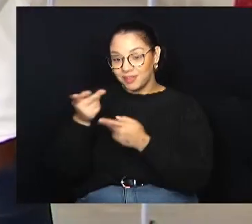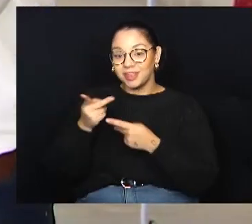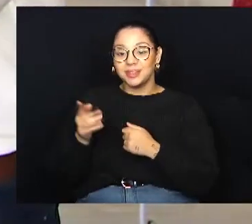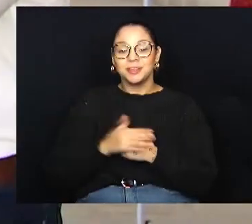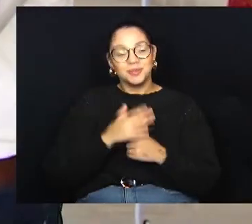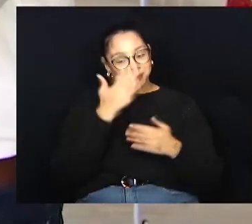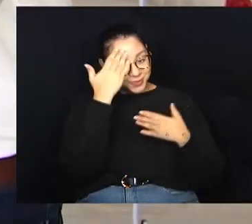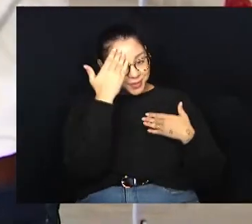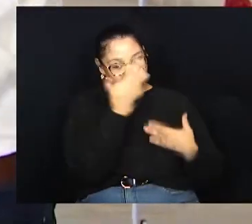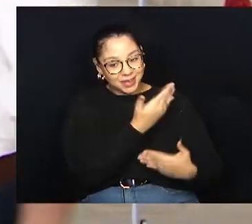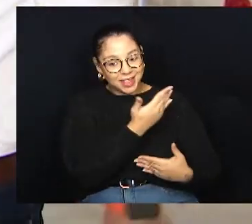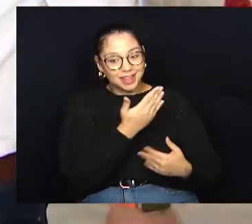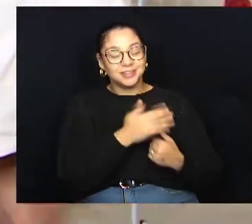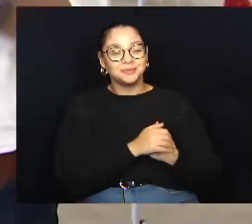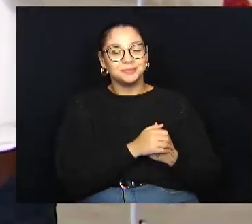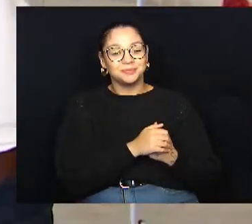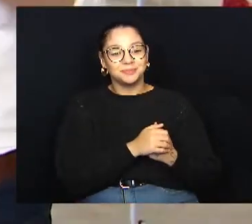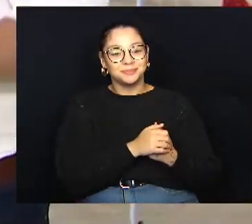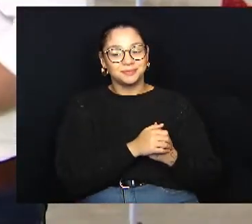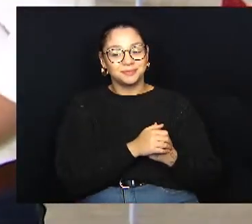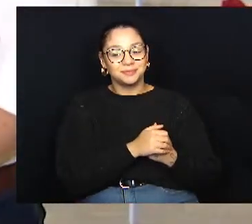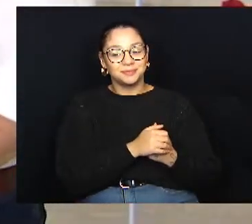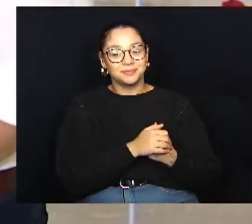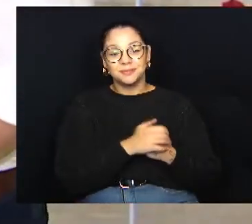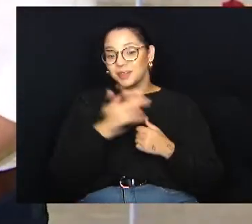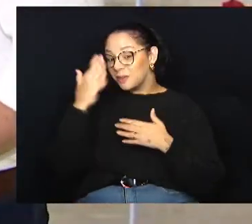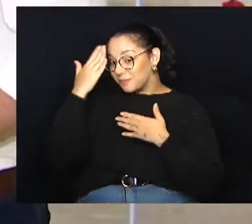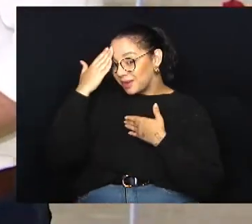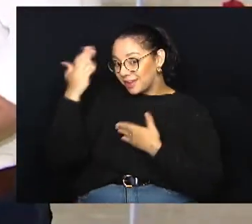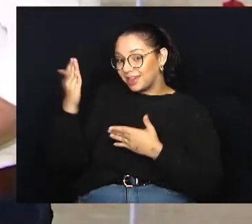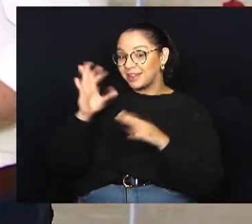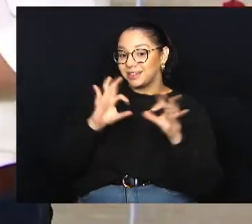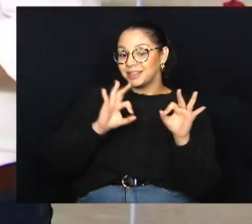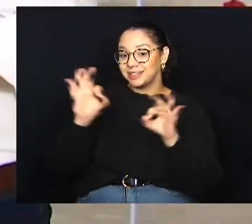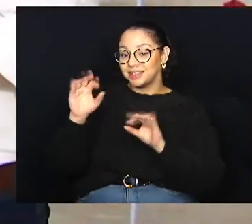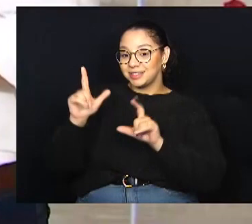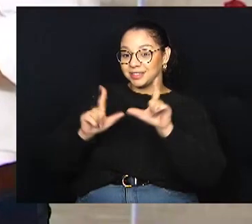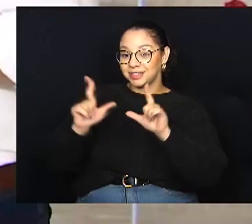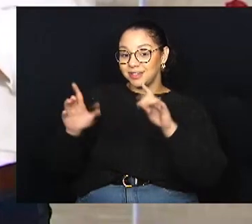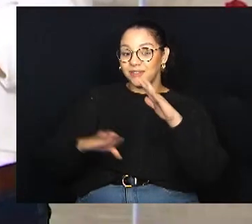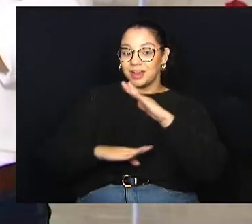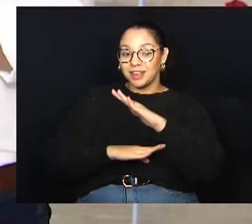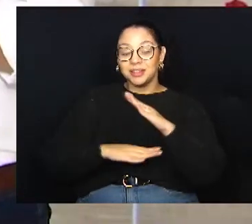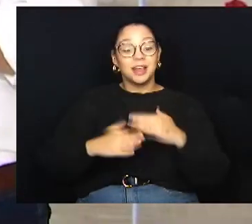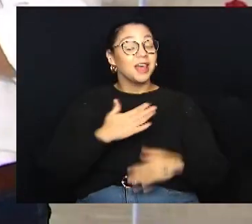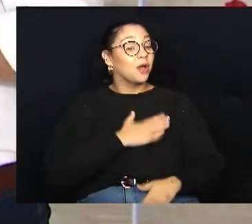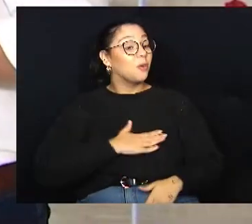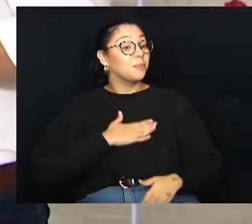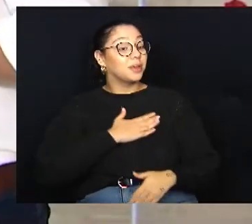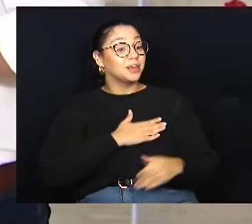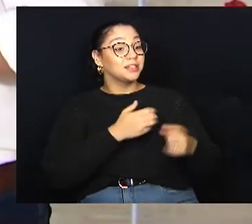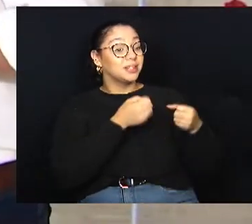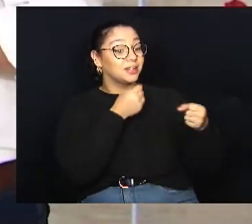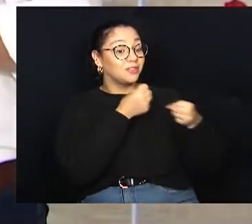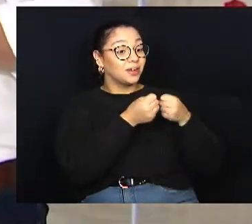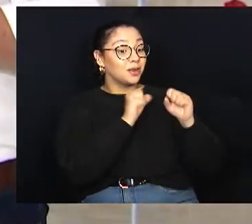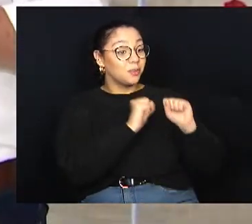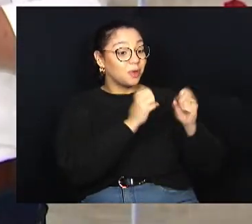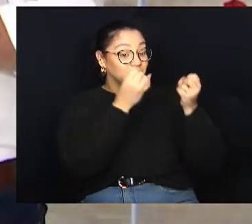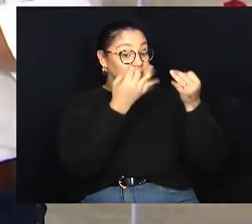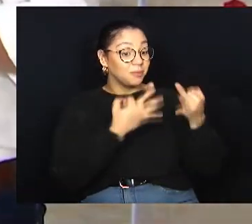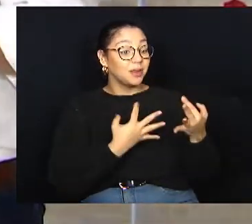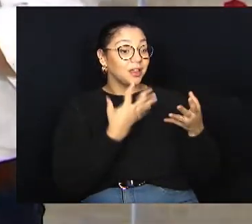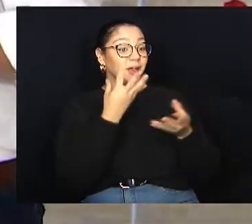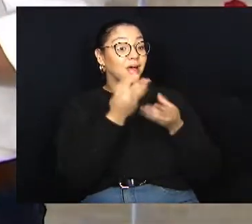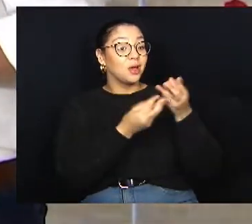obrigado. Obrigado pela audiência da TV Câmara. É um prazer te entrevistar. E conta aqui pra gente como que está